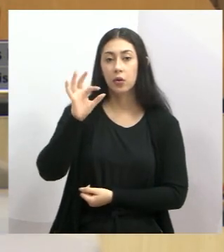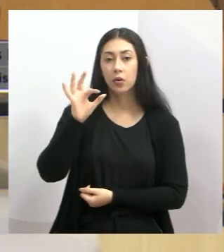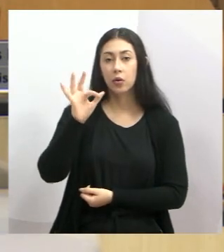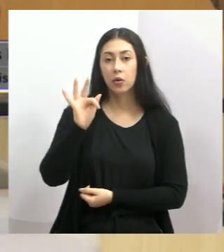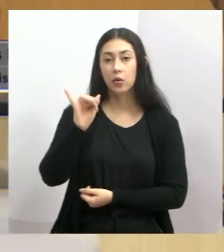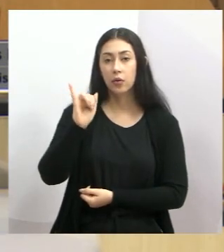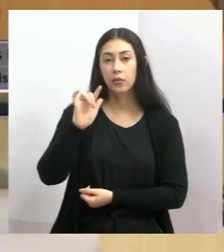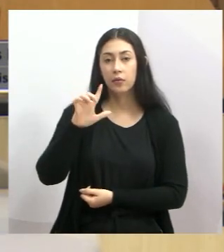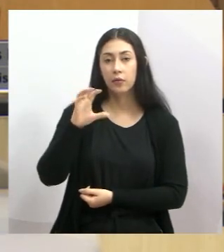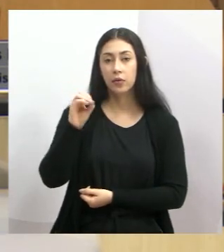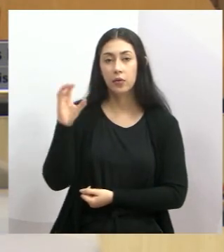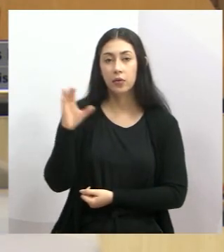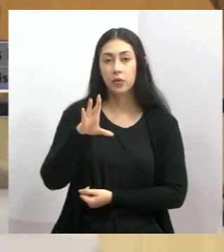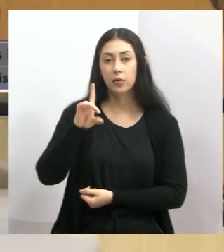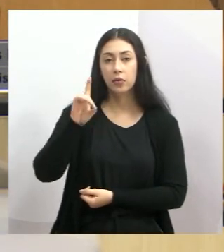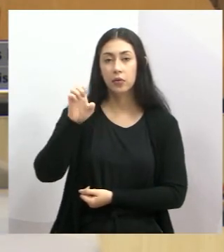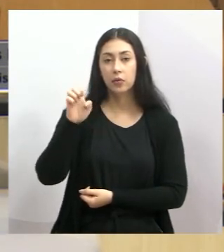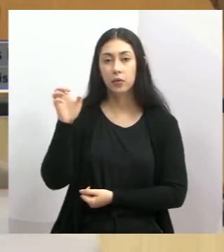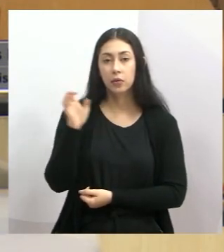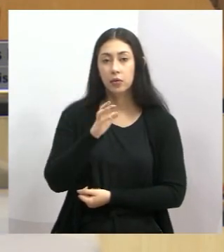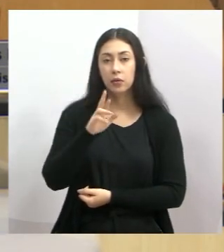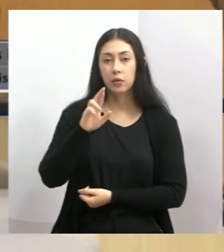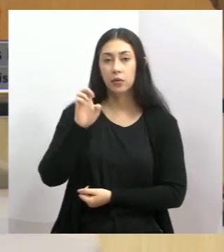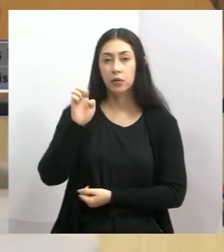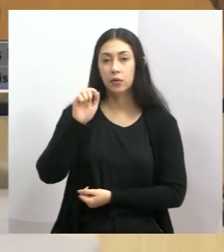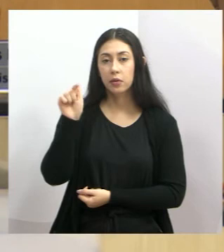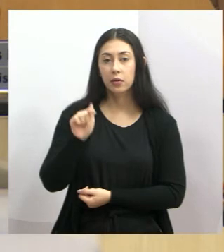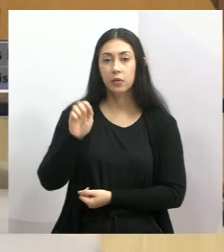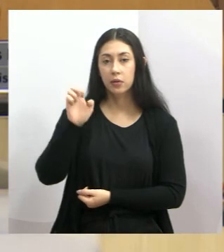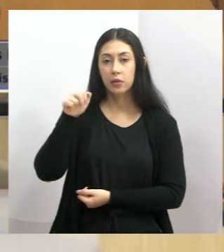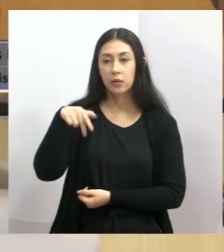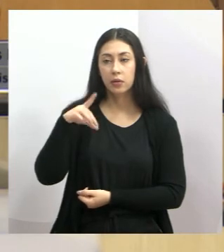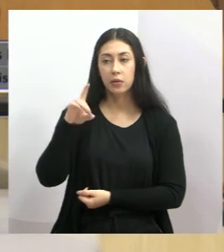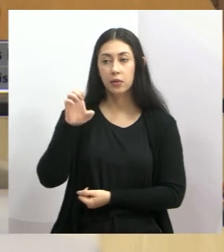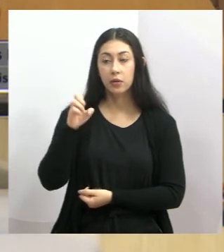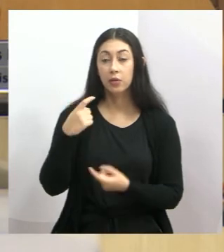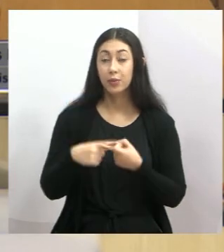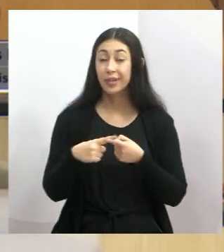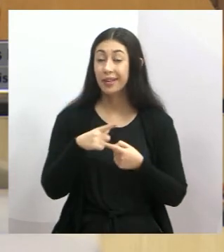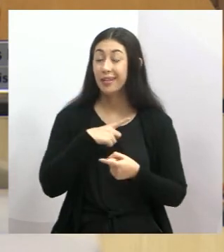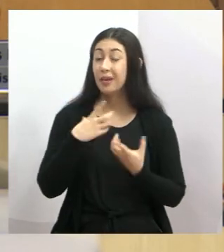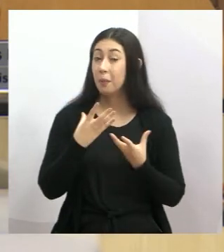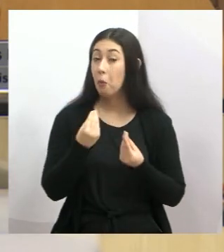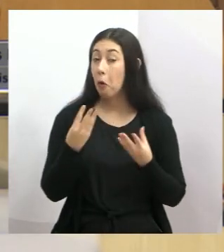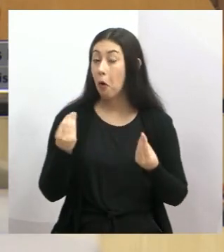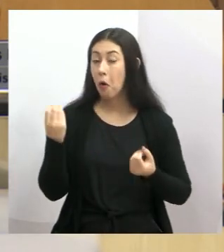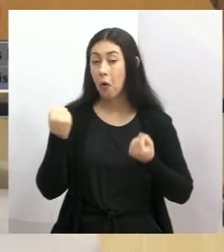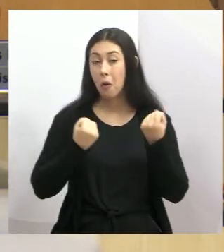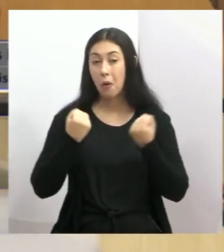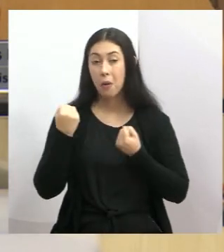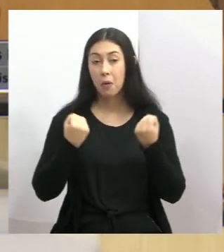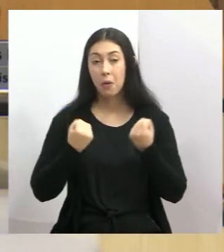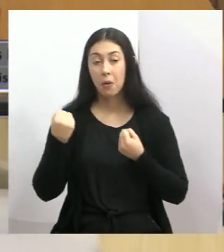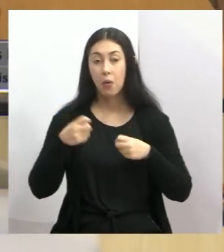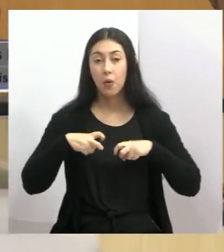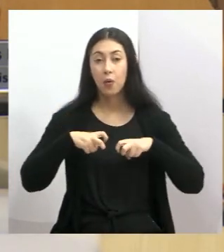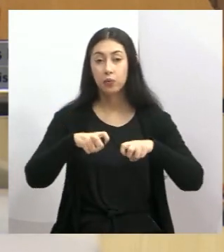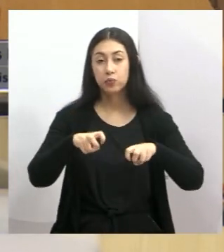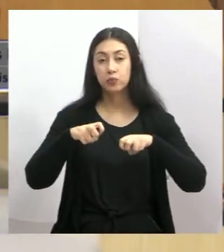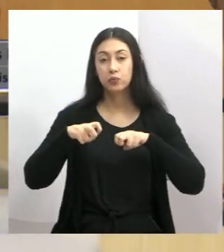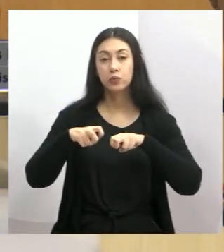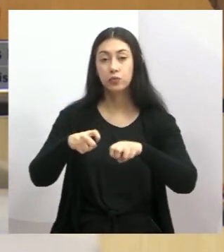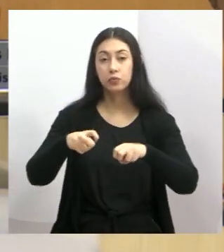Campo Grande em decorrência do intenso tráfego de veículos existentes naquela via requeremos a